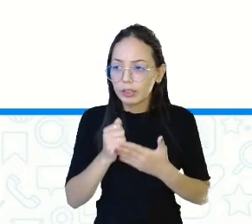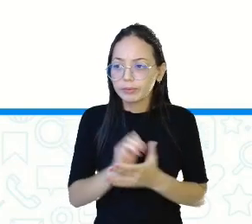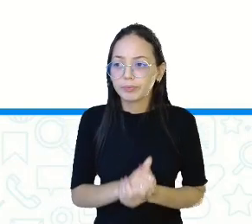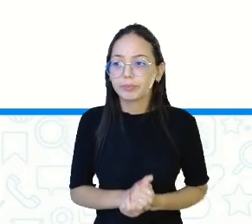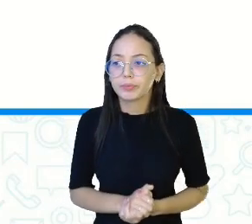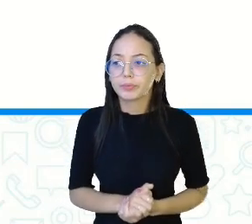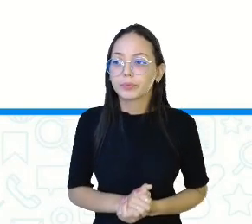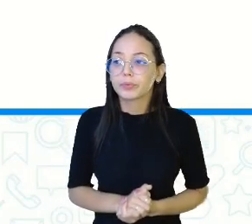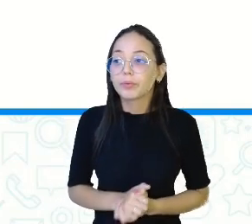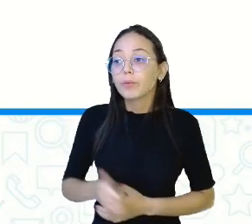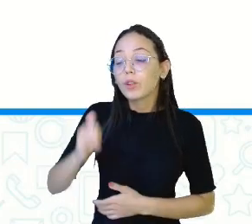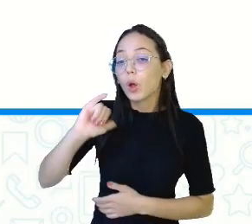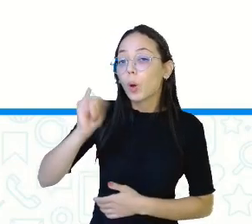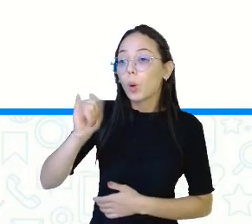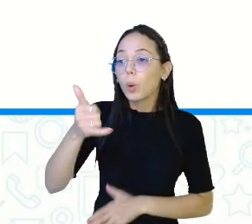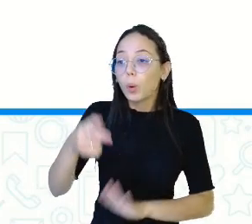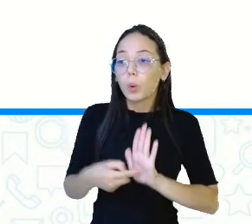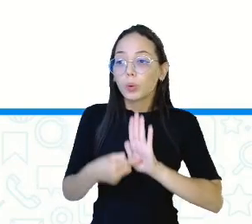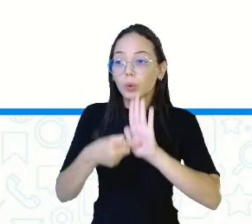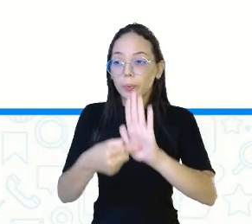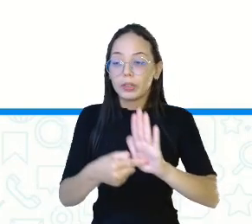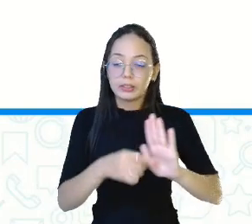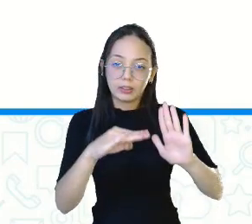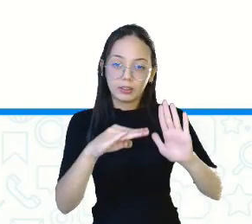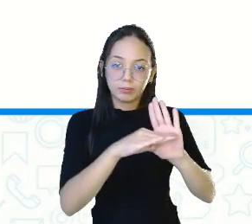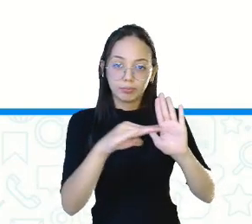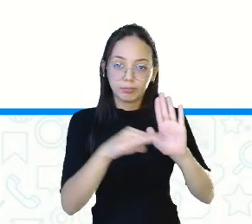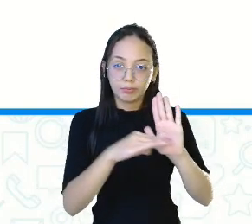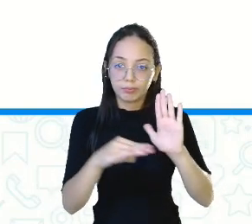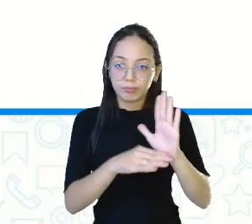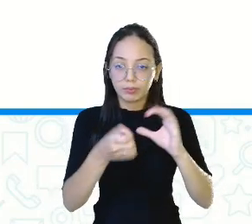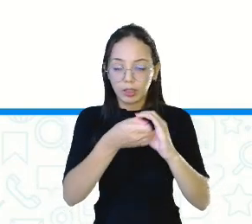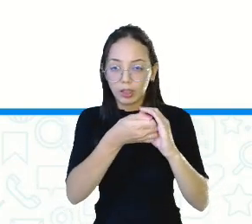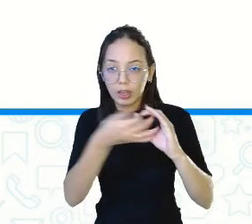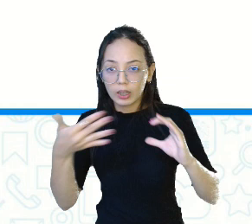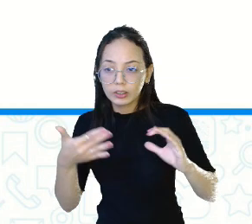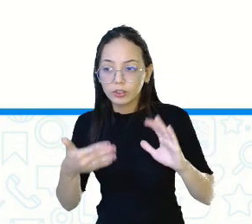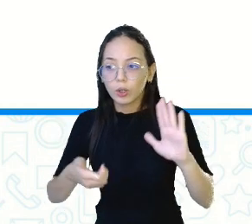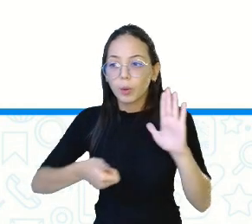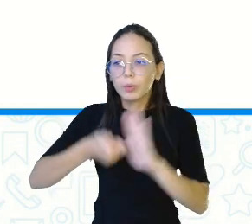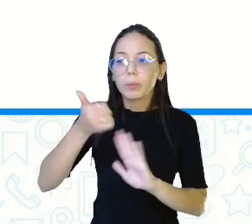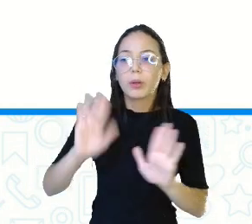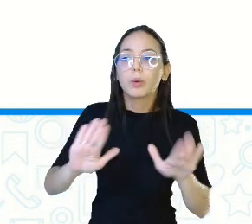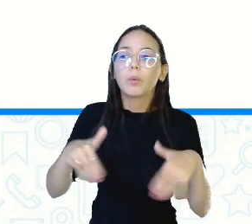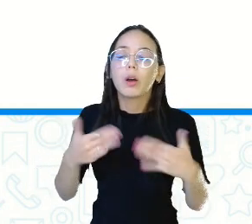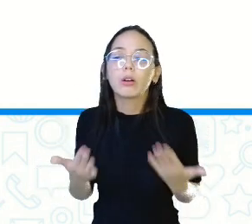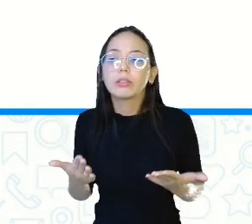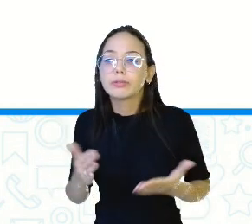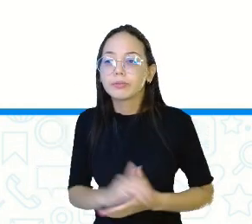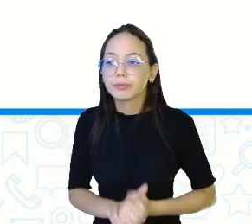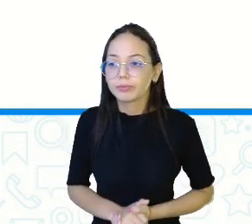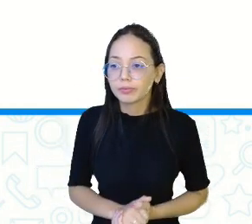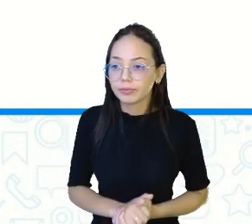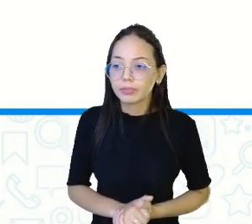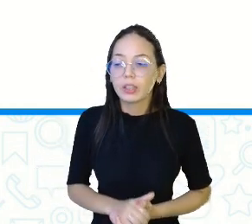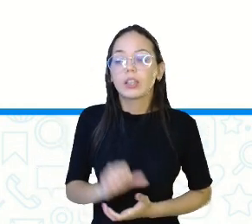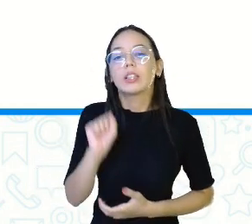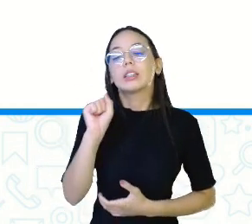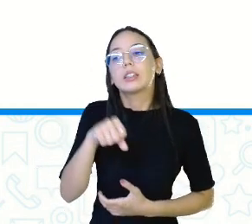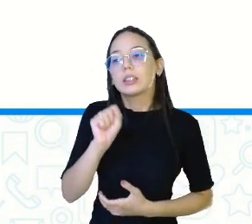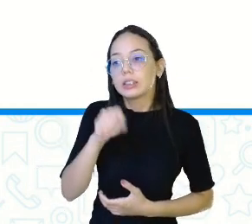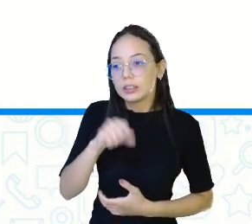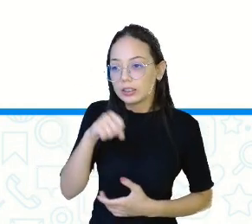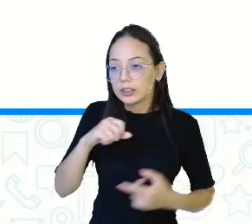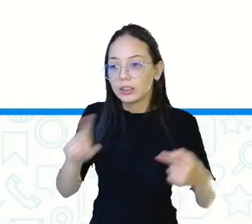O conto, ele apresenta as seguintes características. Qual é o primeiro? Leia aí para mim. Isso